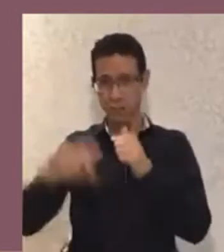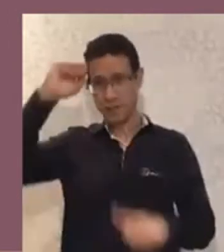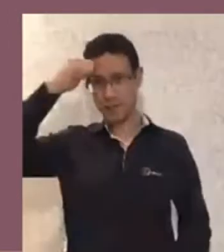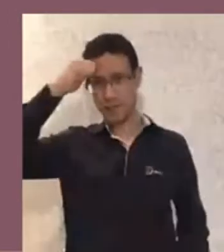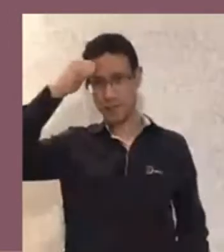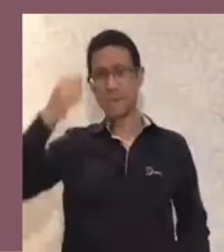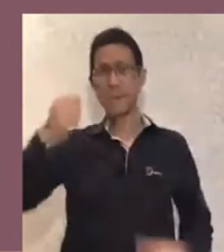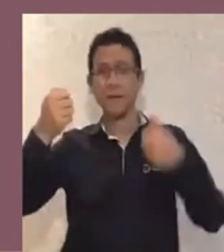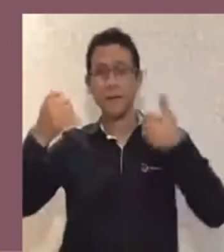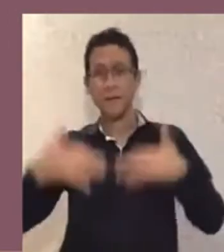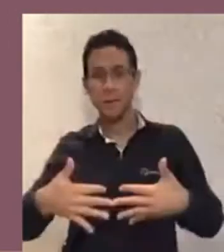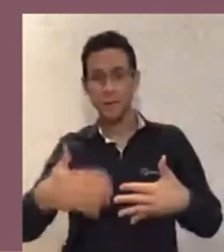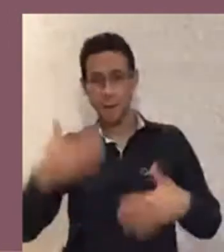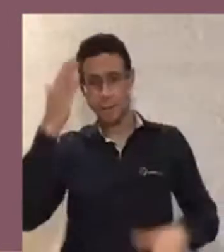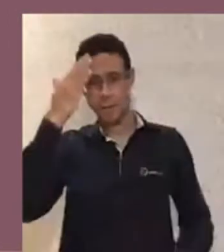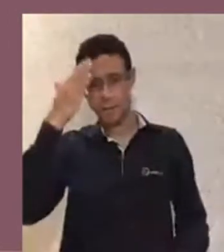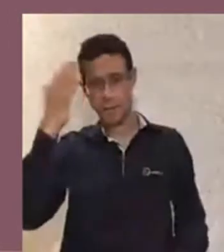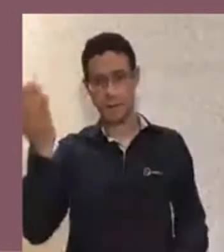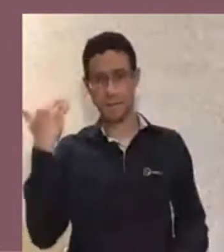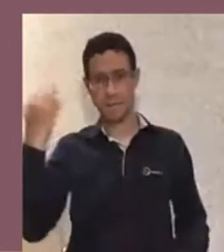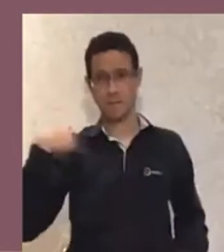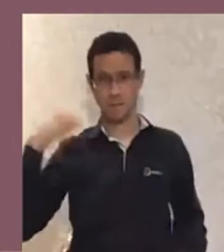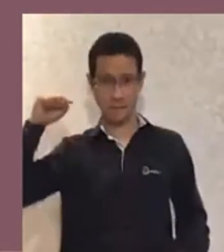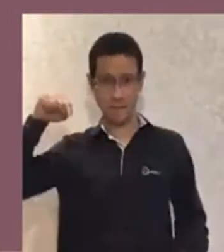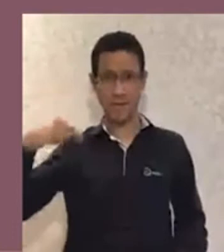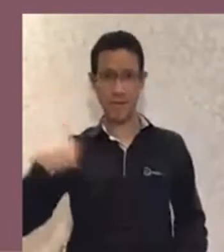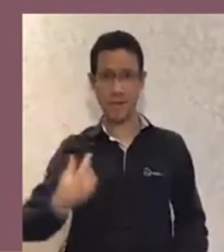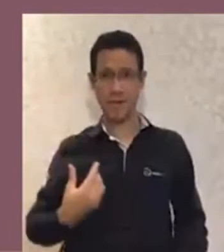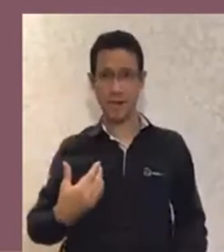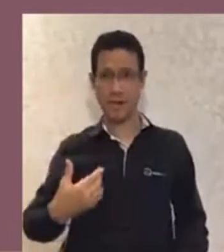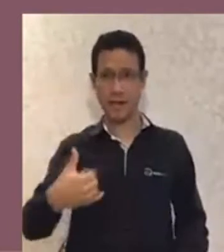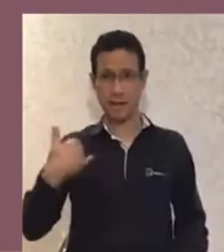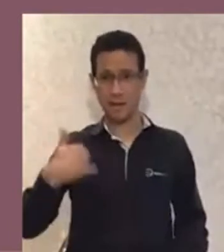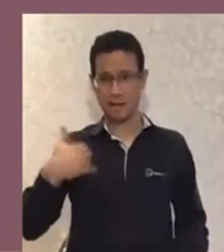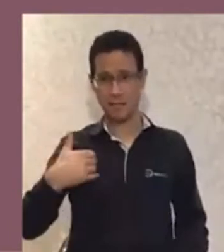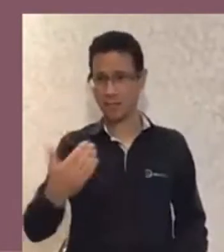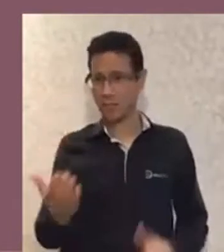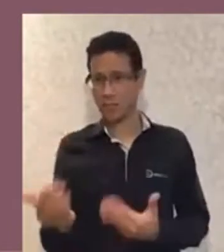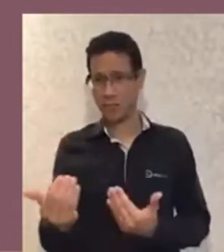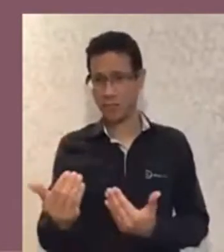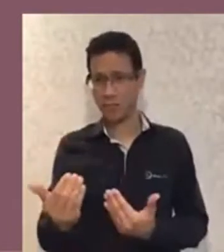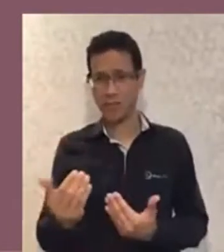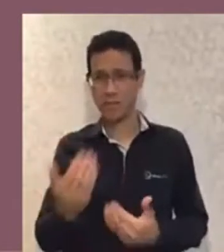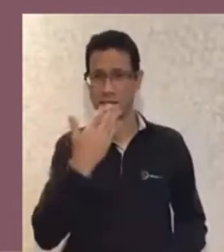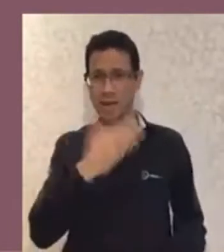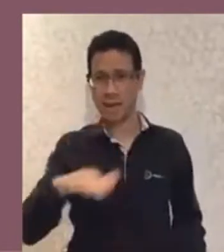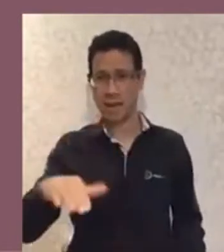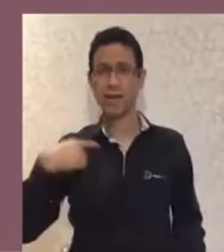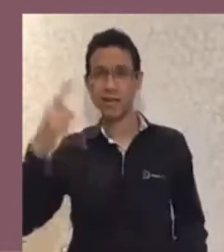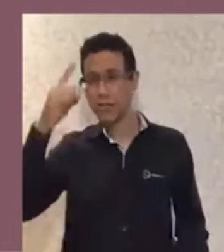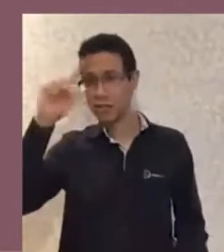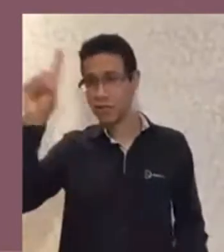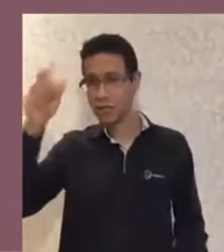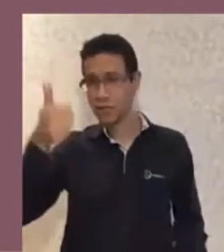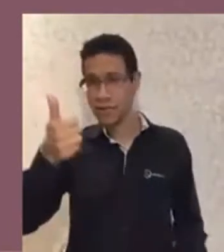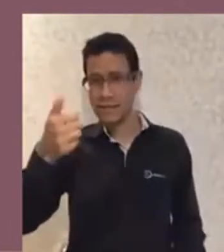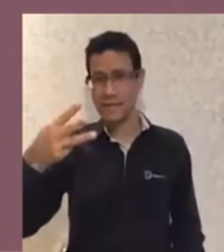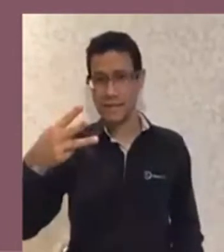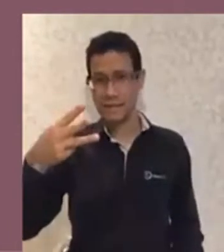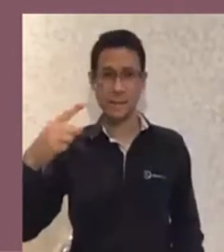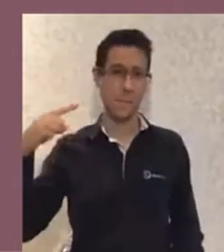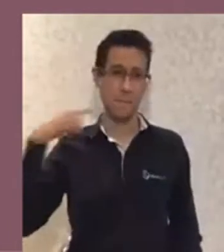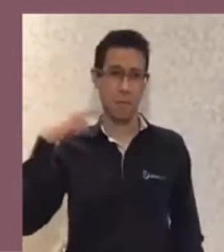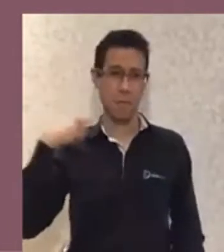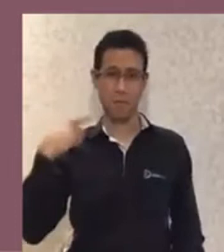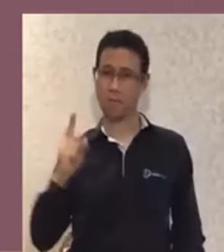que quando eu era criança, no dia 13 de maio, eu não ia à escola, porque desde que o dia